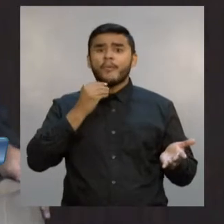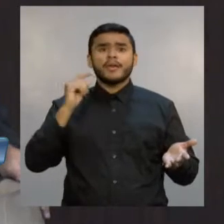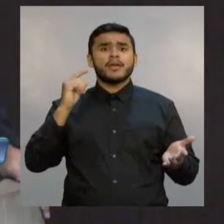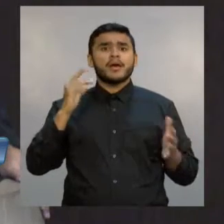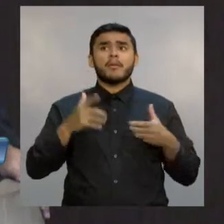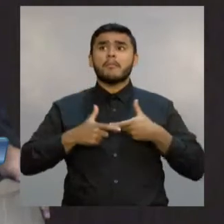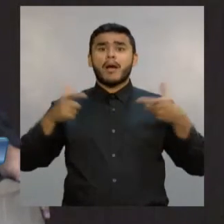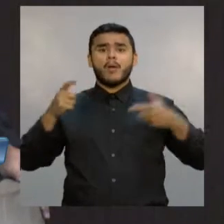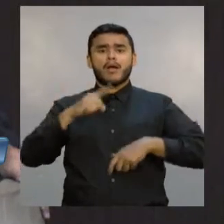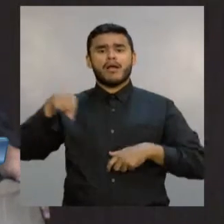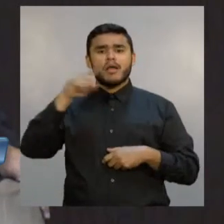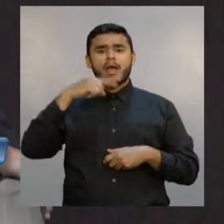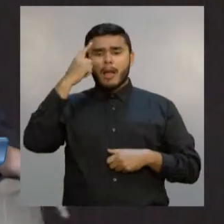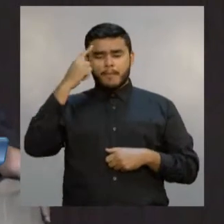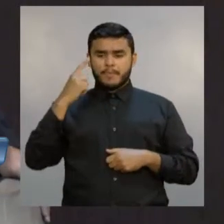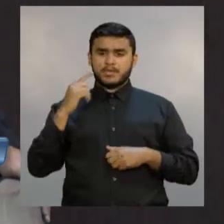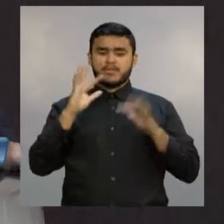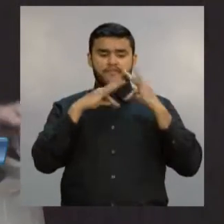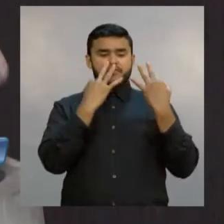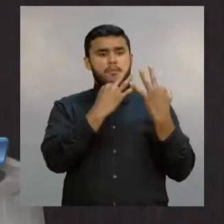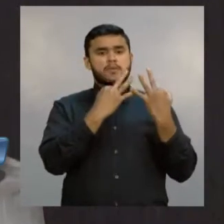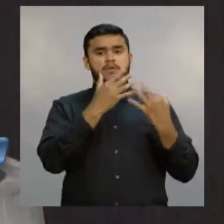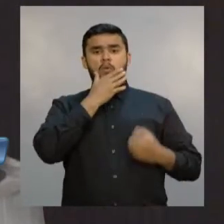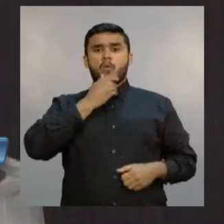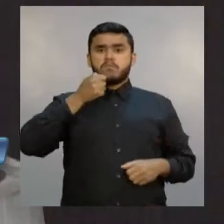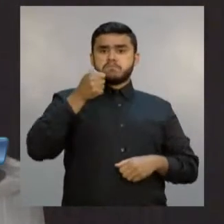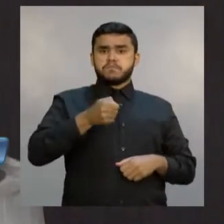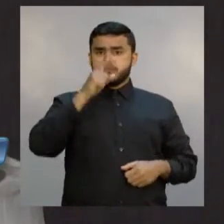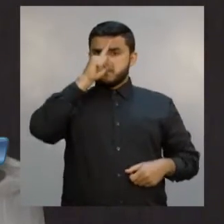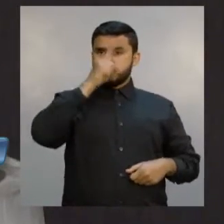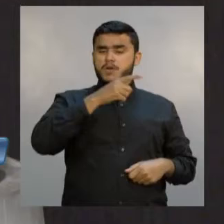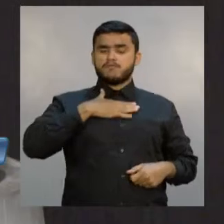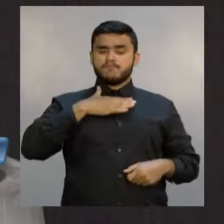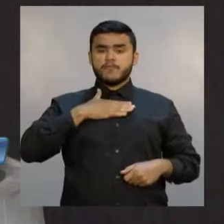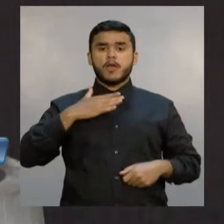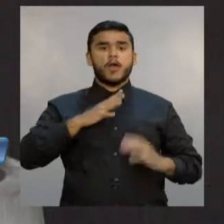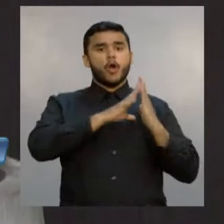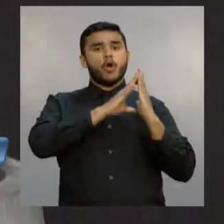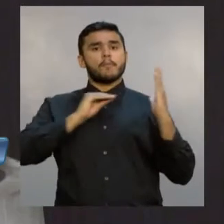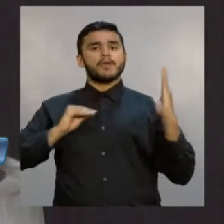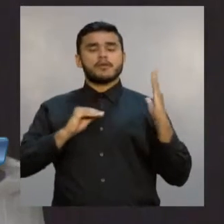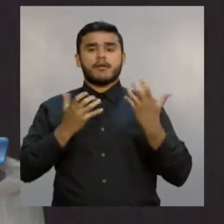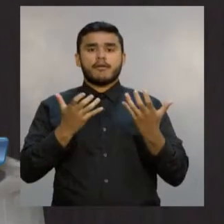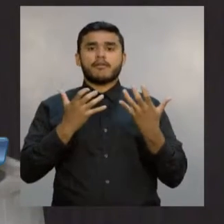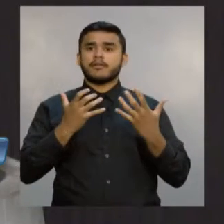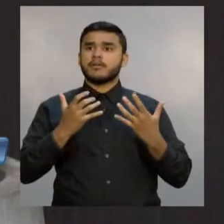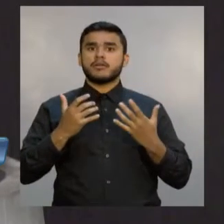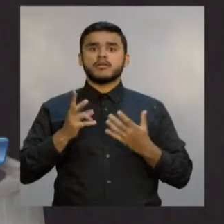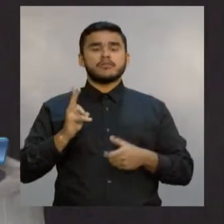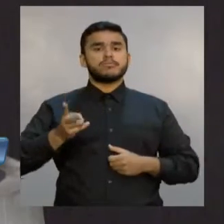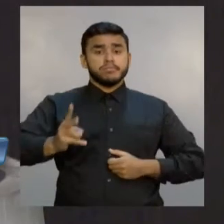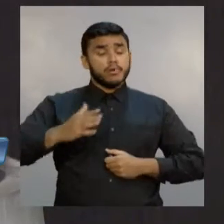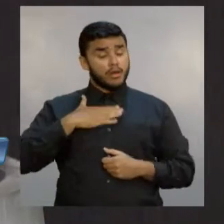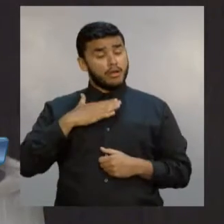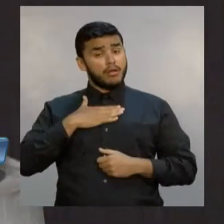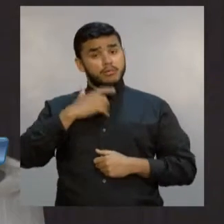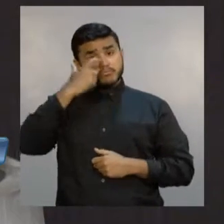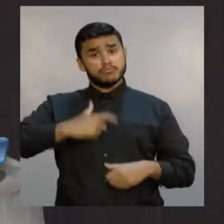a reproduzirem o patriarcado, uma masculinidade tóxica. E aqui eu falo como homem,